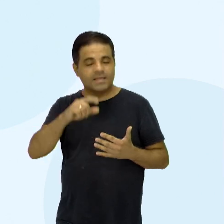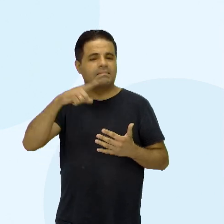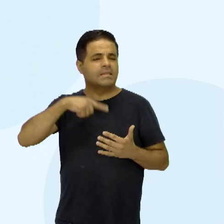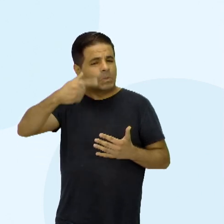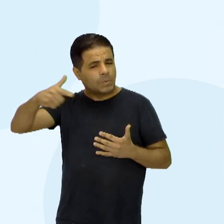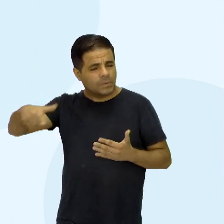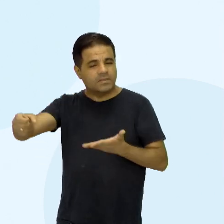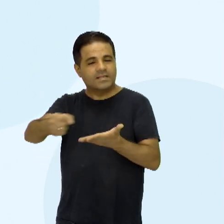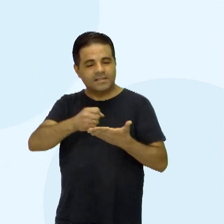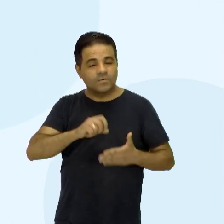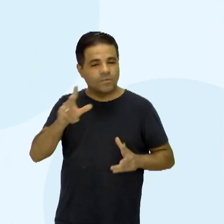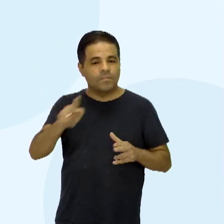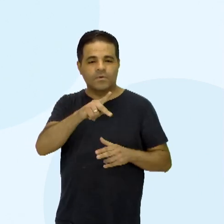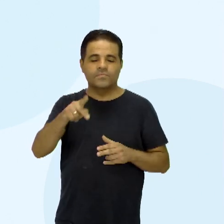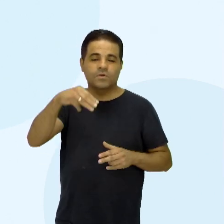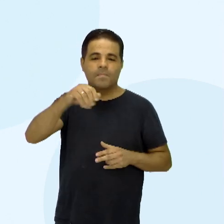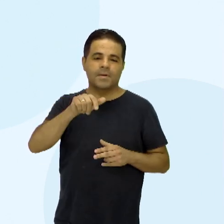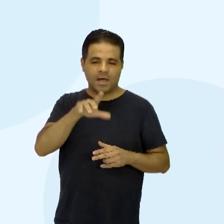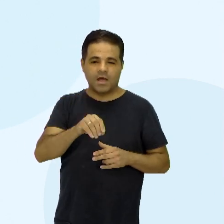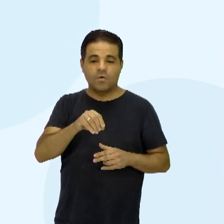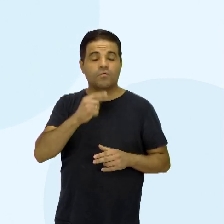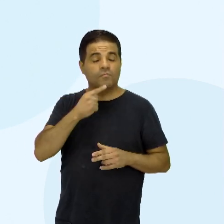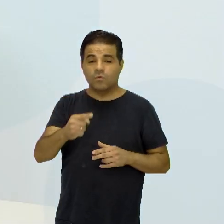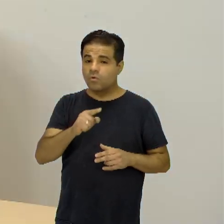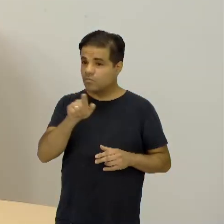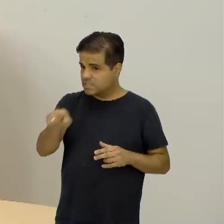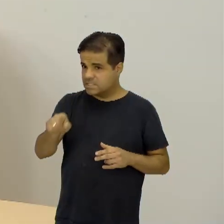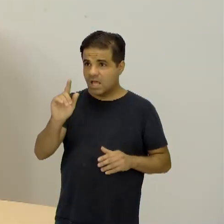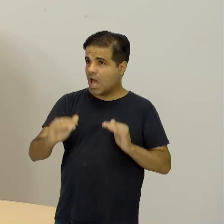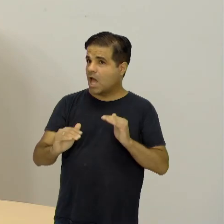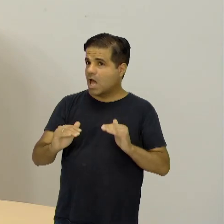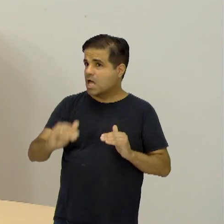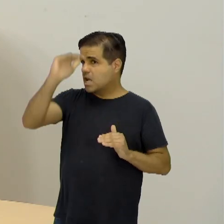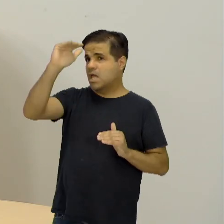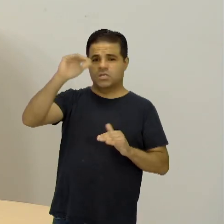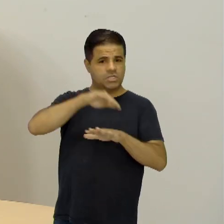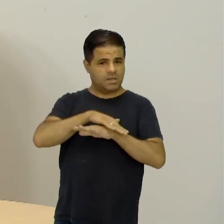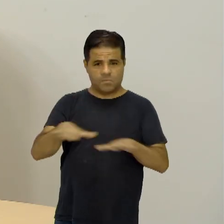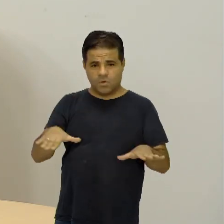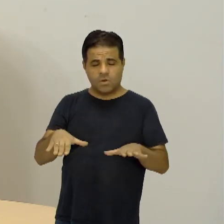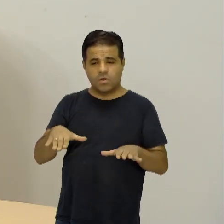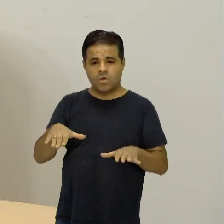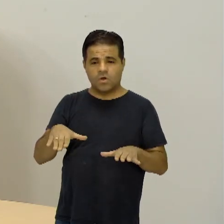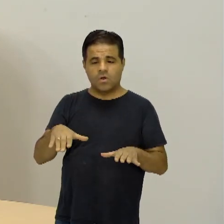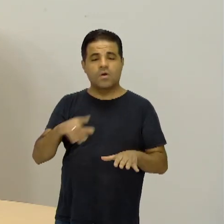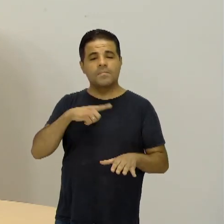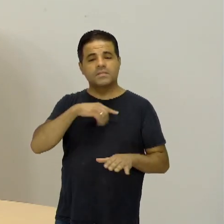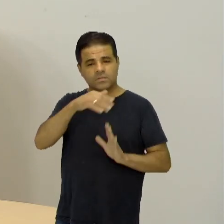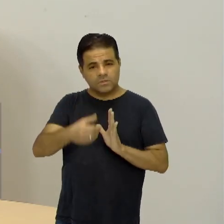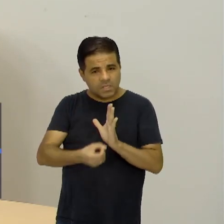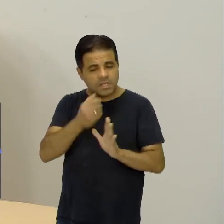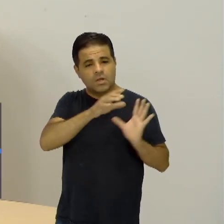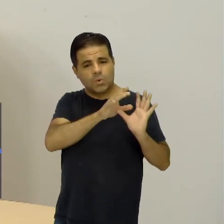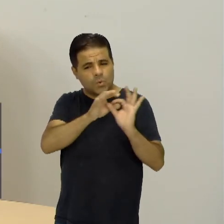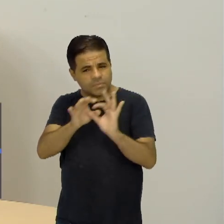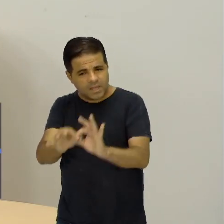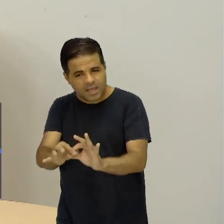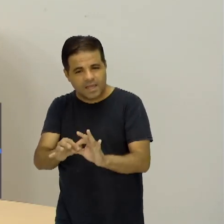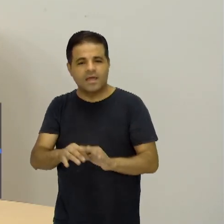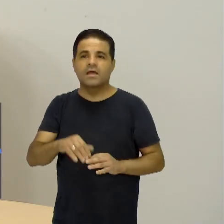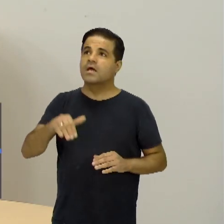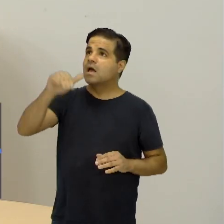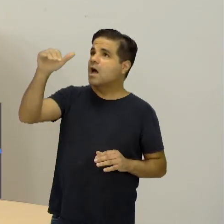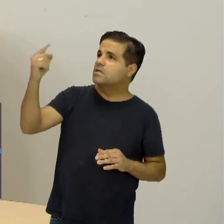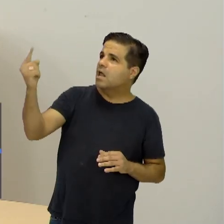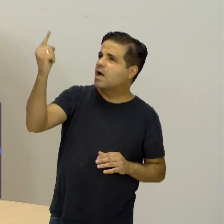trazer... Como o professor Mauro falou, se eu simplesmente falo assim, você é grande e acabou, mas se eu crio todo um contexto, você é grande, enorme,